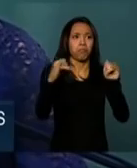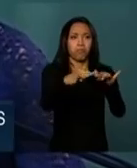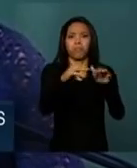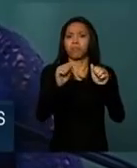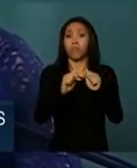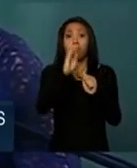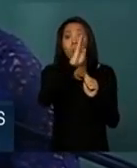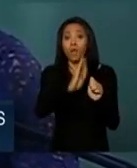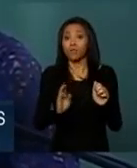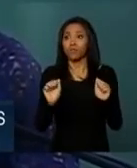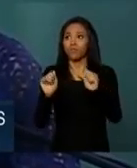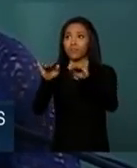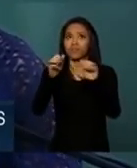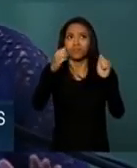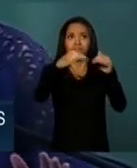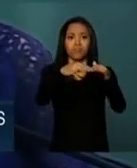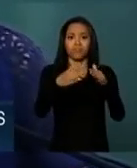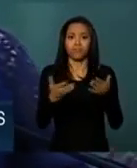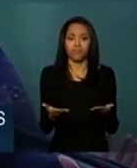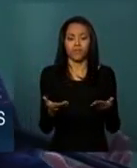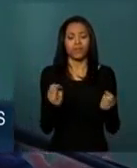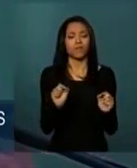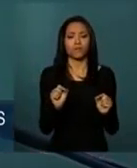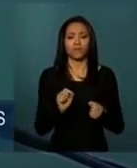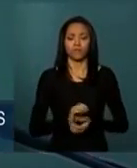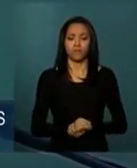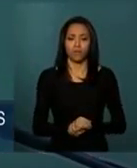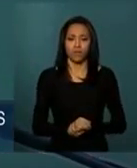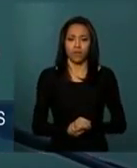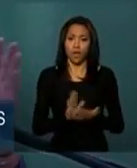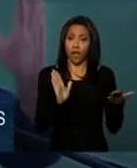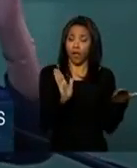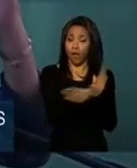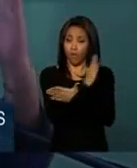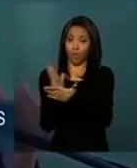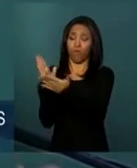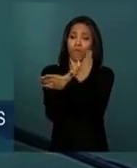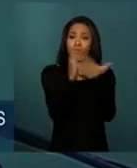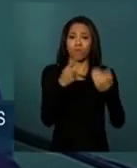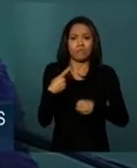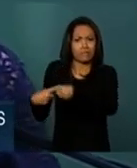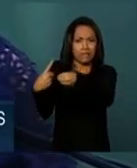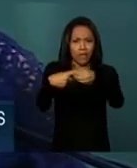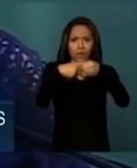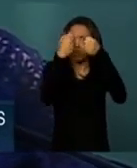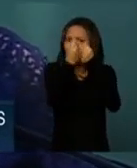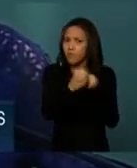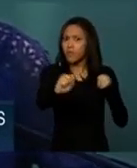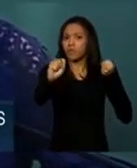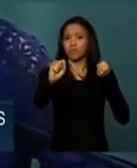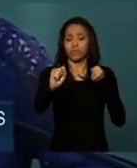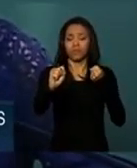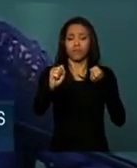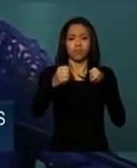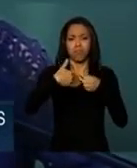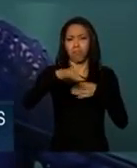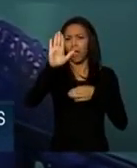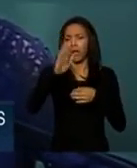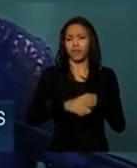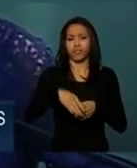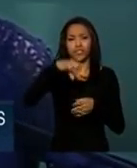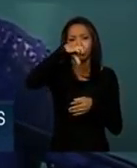espalhados pelo Brasil afora. E algumas imensas cidades, de mais de